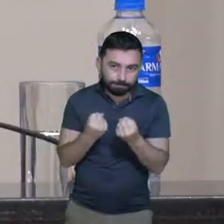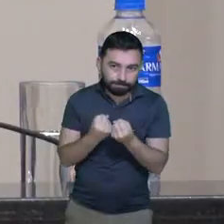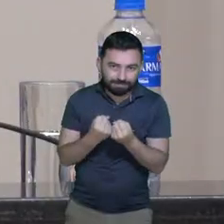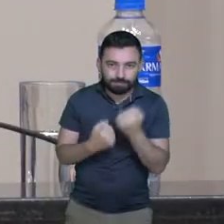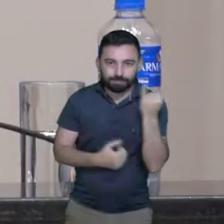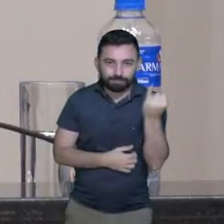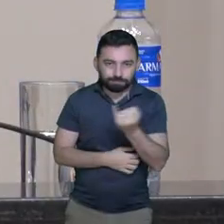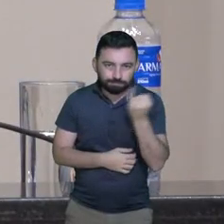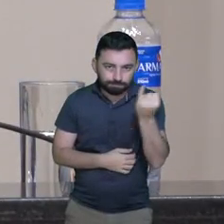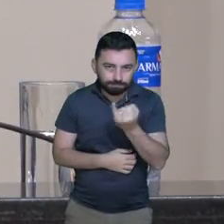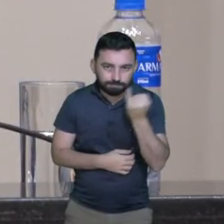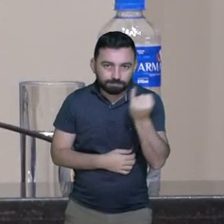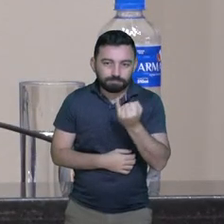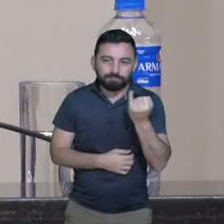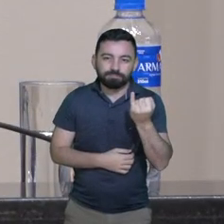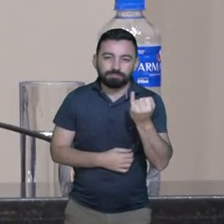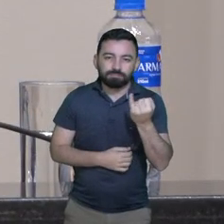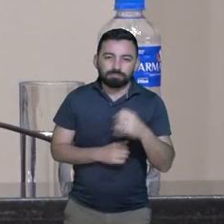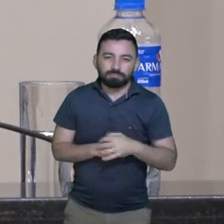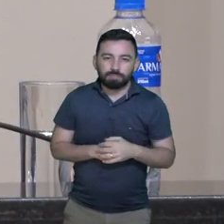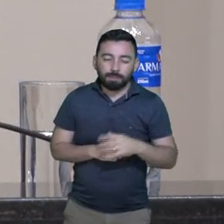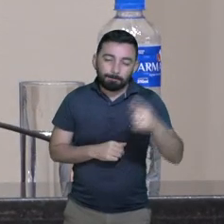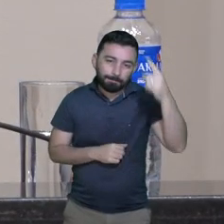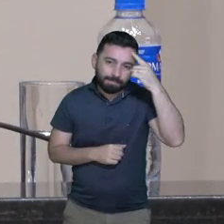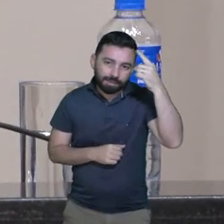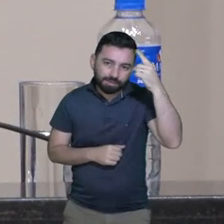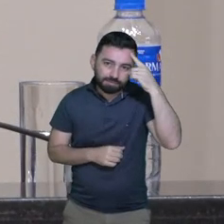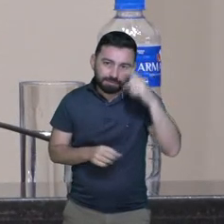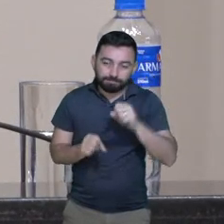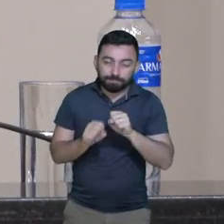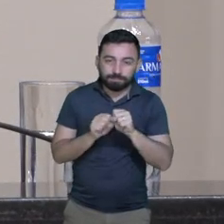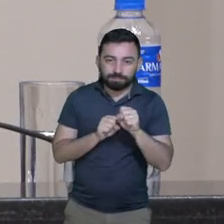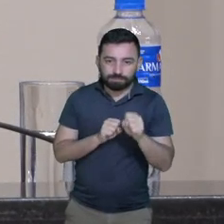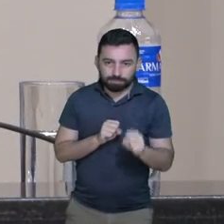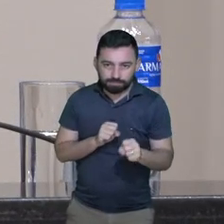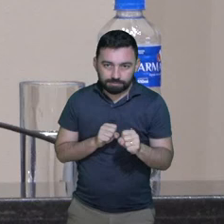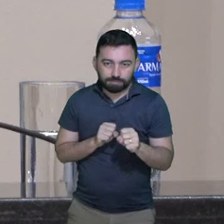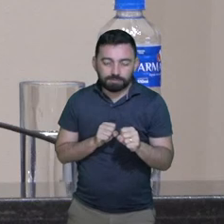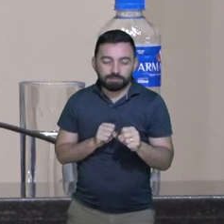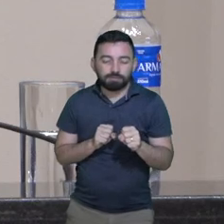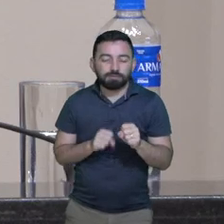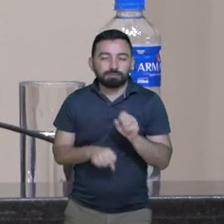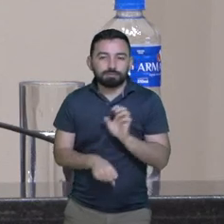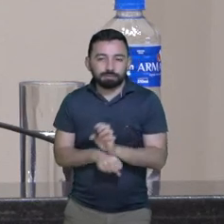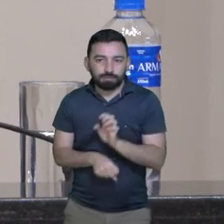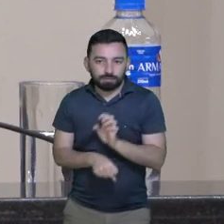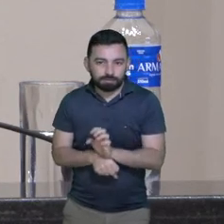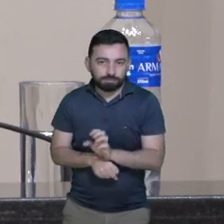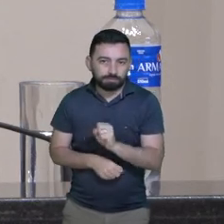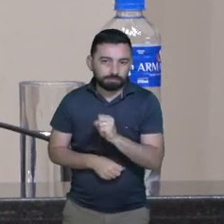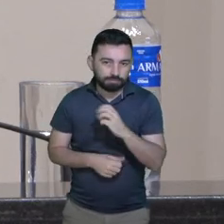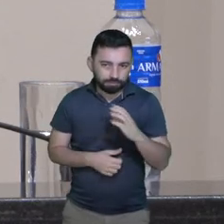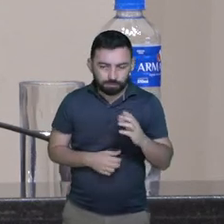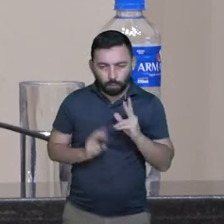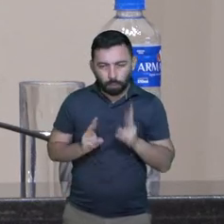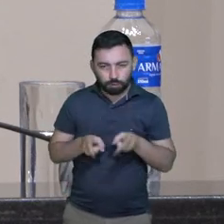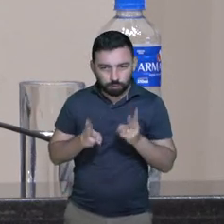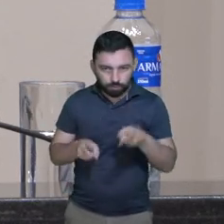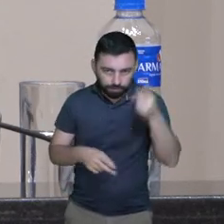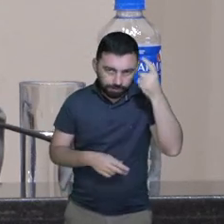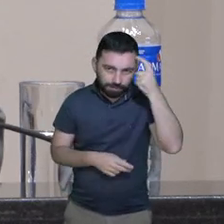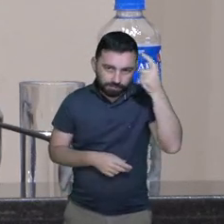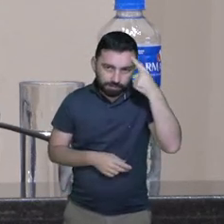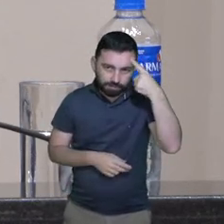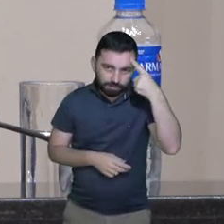importância para eh pensarmos a formação em nosso estado na verdade continuarmos a pensar né